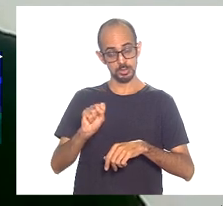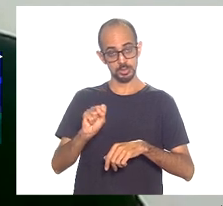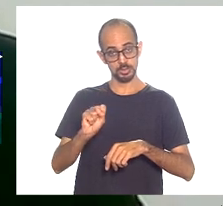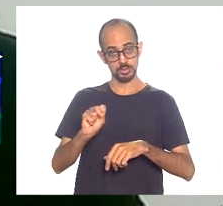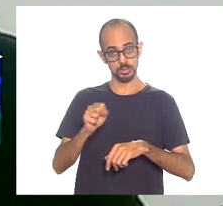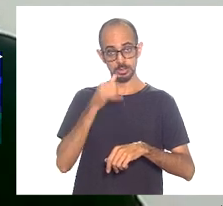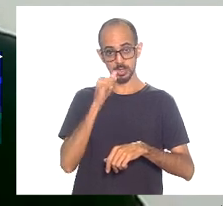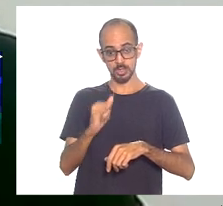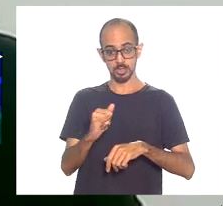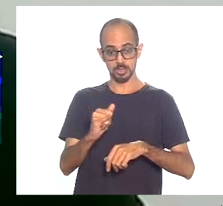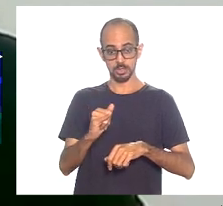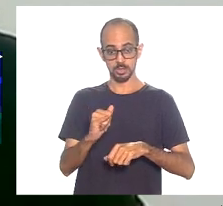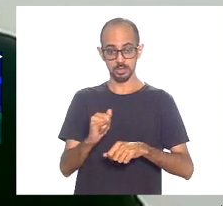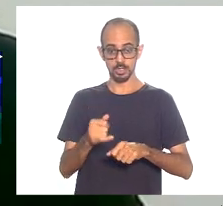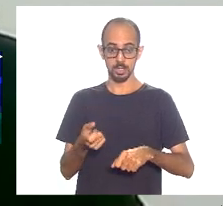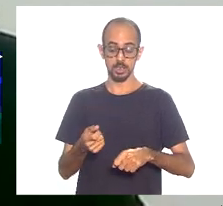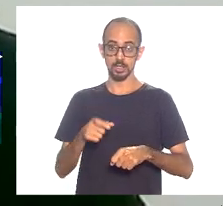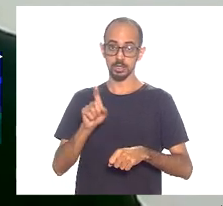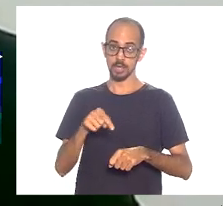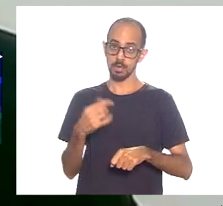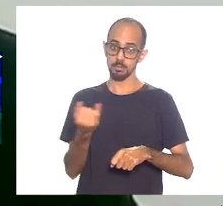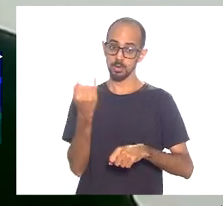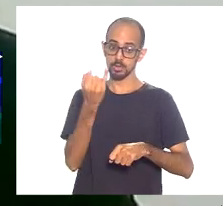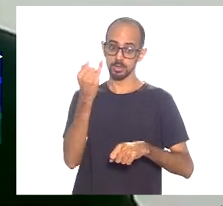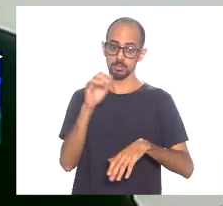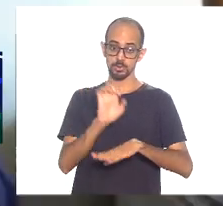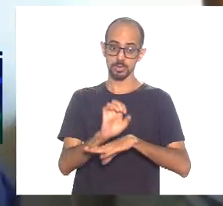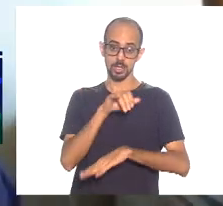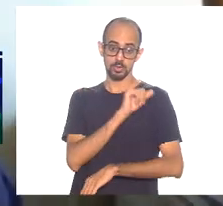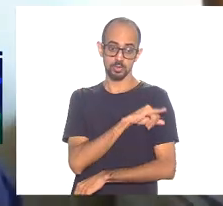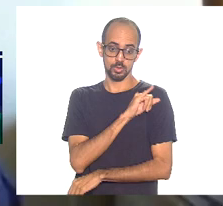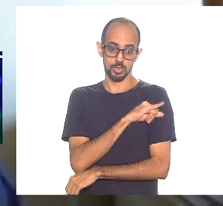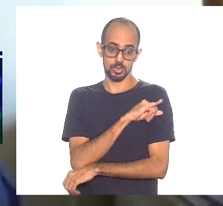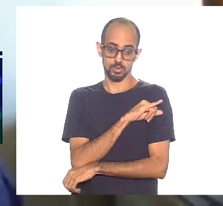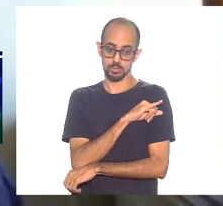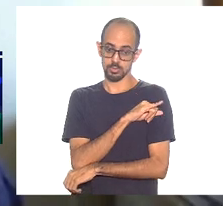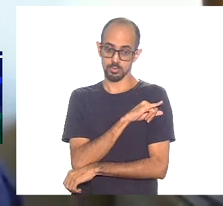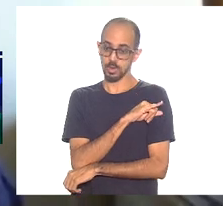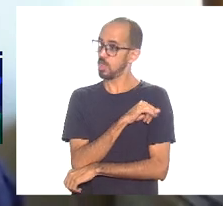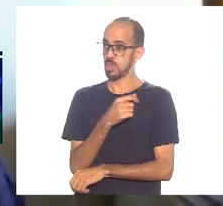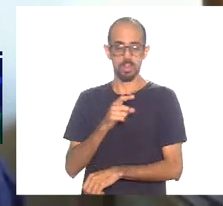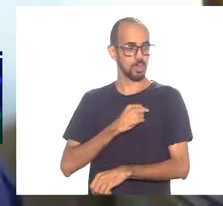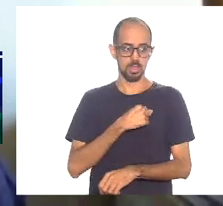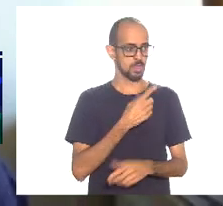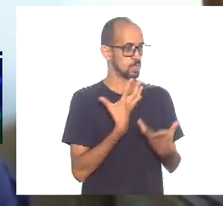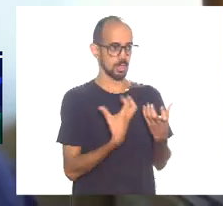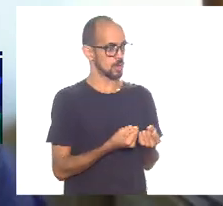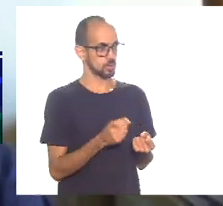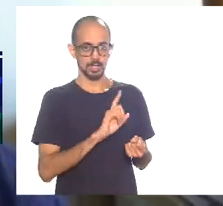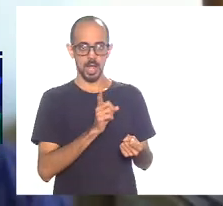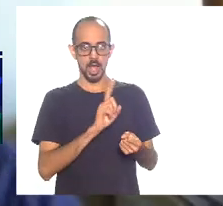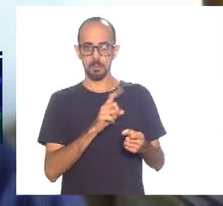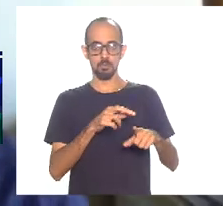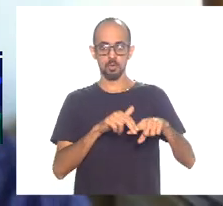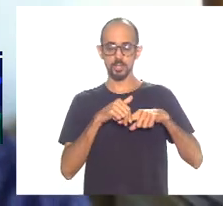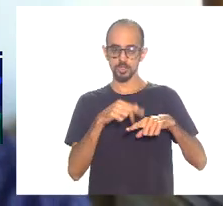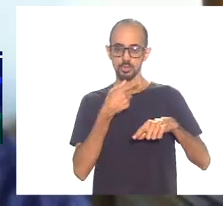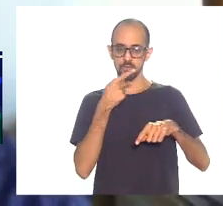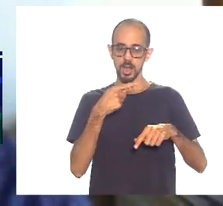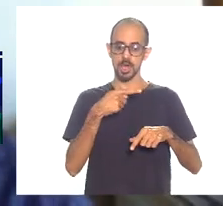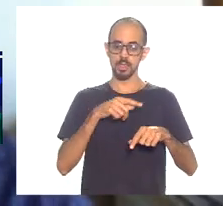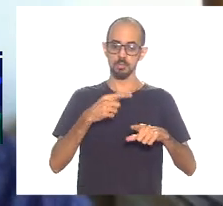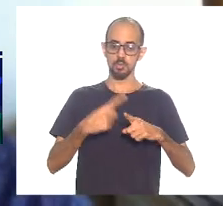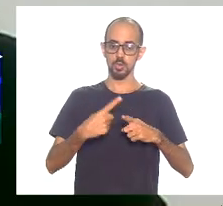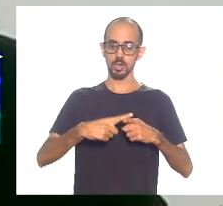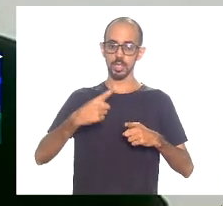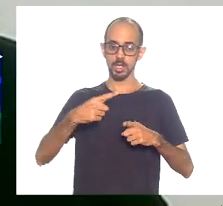já superados relevante interesse econômico social prestado dinero sin querer não está com a tampado por isso que eu botei aí não está